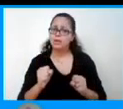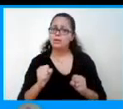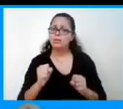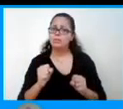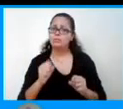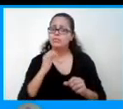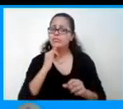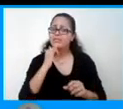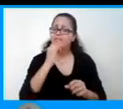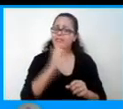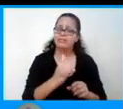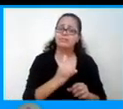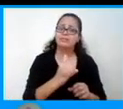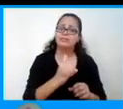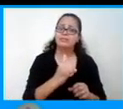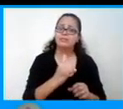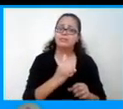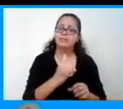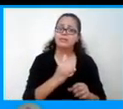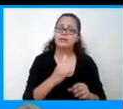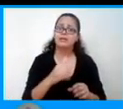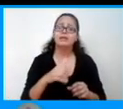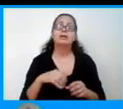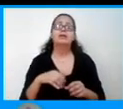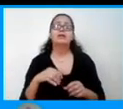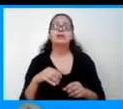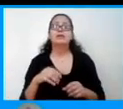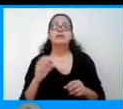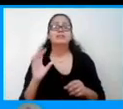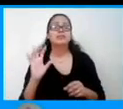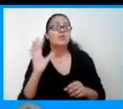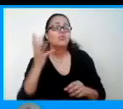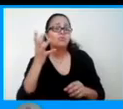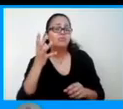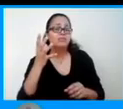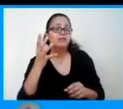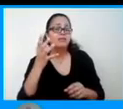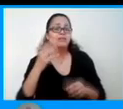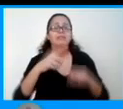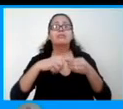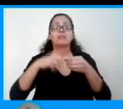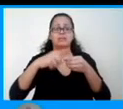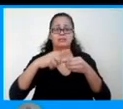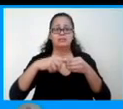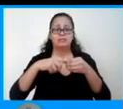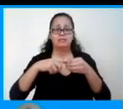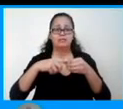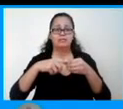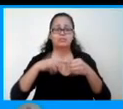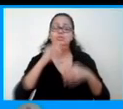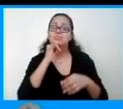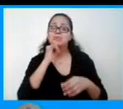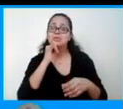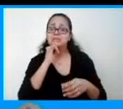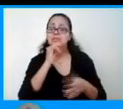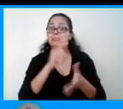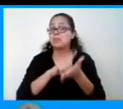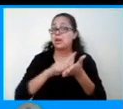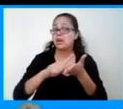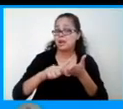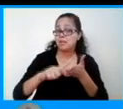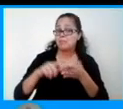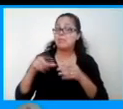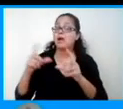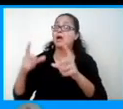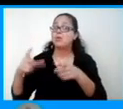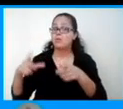denúncia dessas práticas quando acontecem no meio urbano, por exemplo, quando vai fazer a limpeza do terreno com queimada, que não é